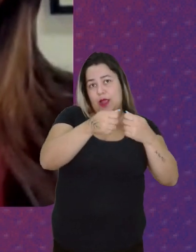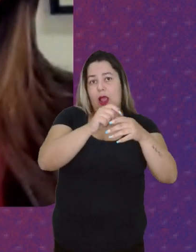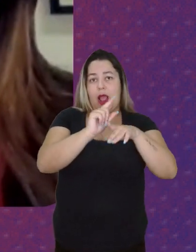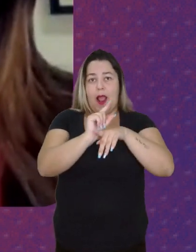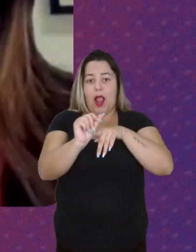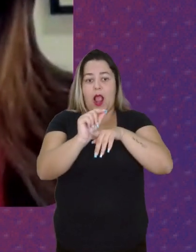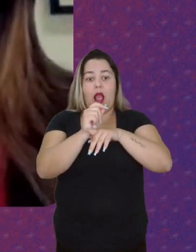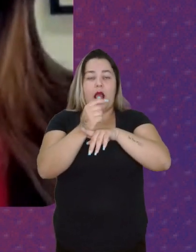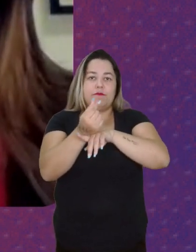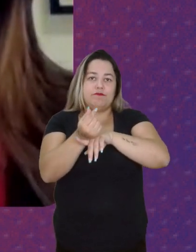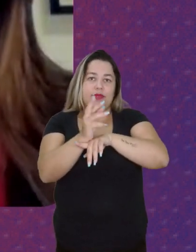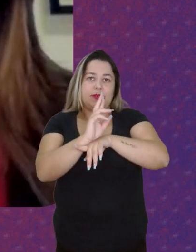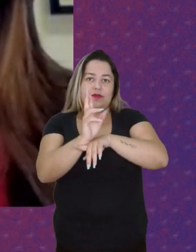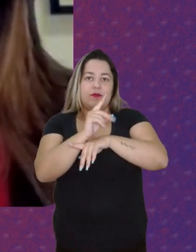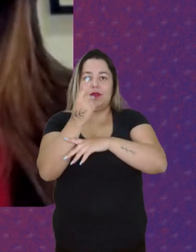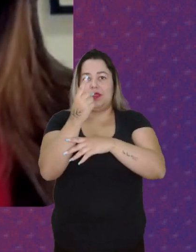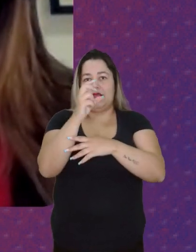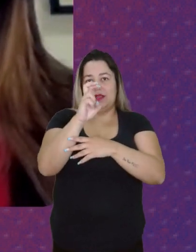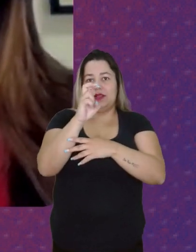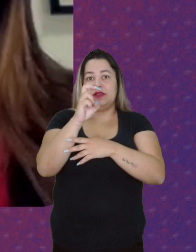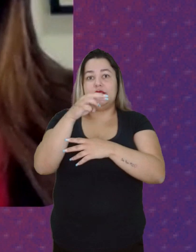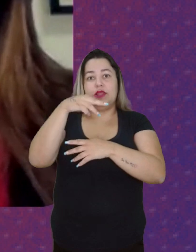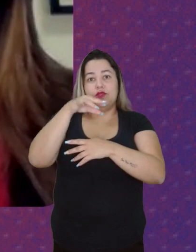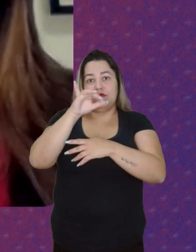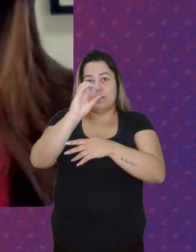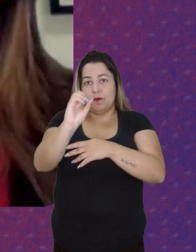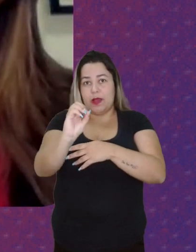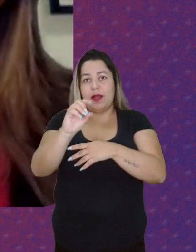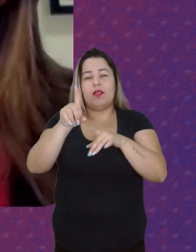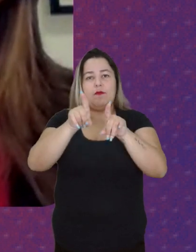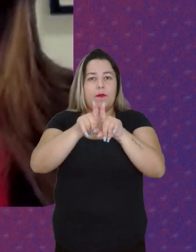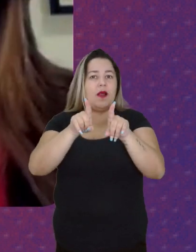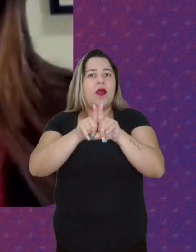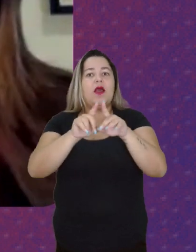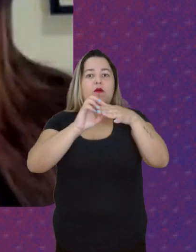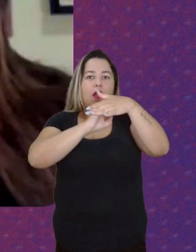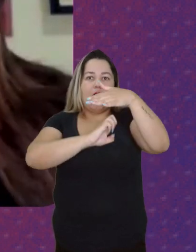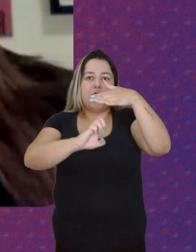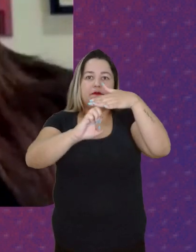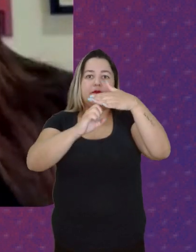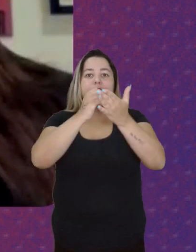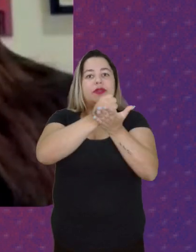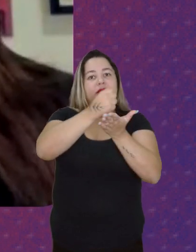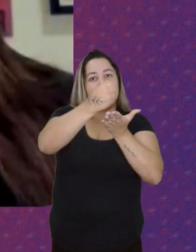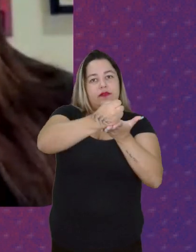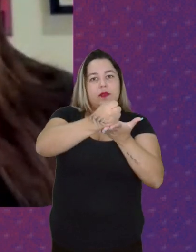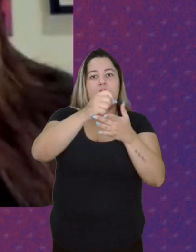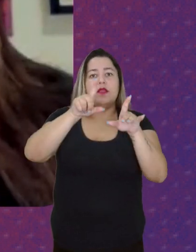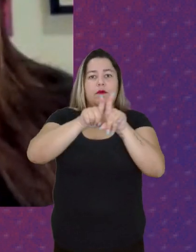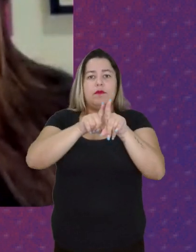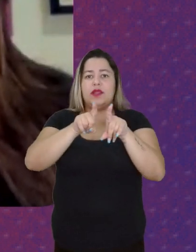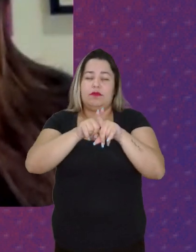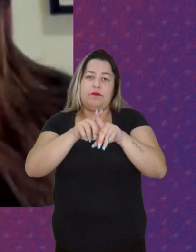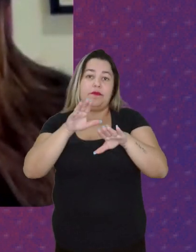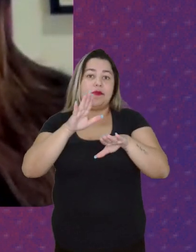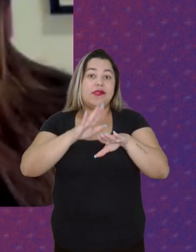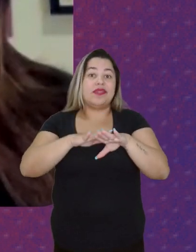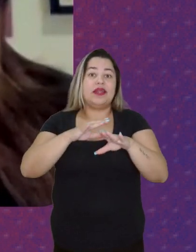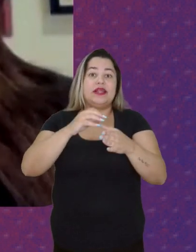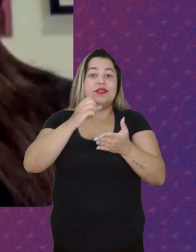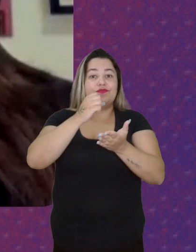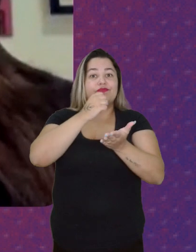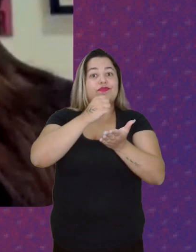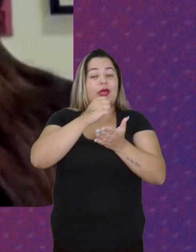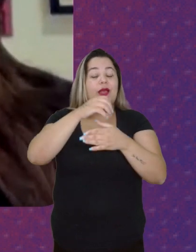dia 15 de maio, já é permitido contratar uma empresa que faça esse tipo de operação. Mas como mais, né, as candidaturas podem